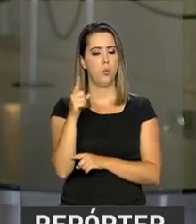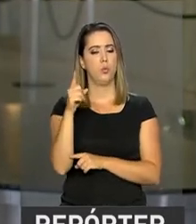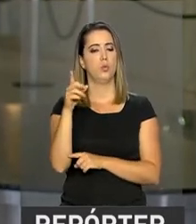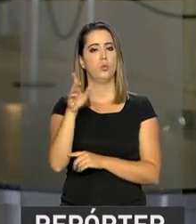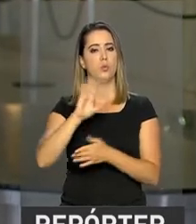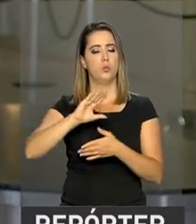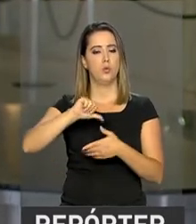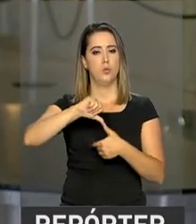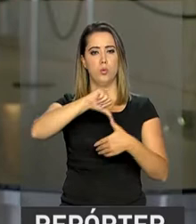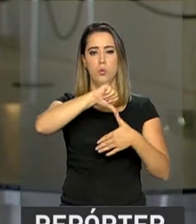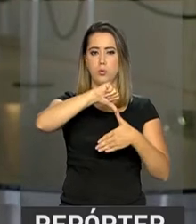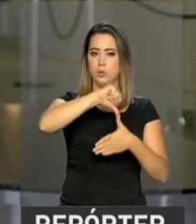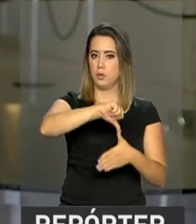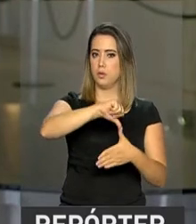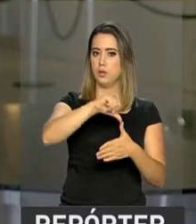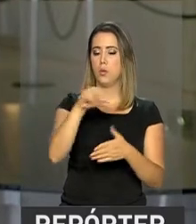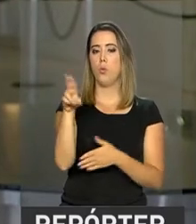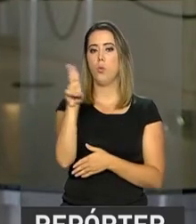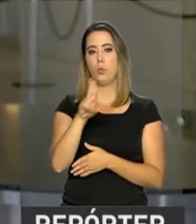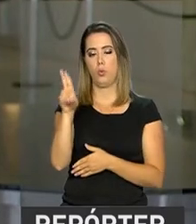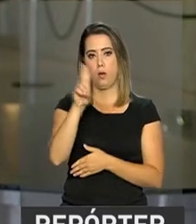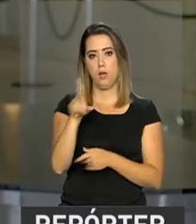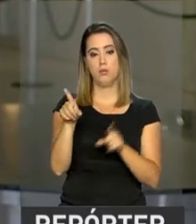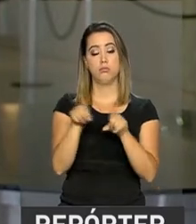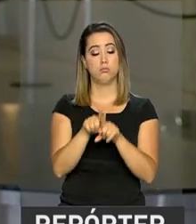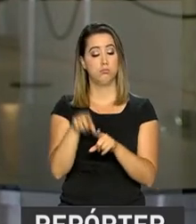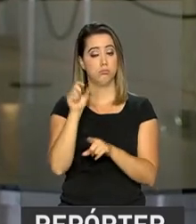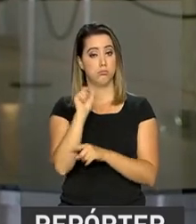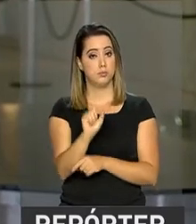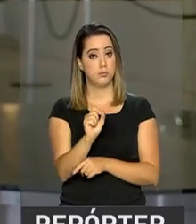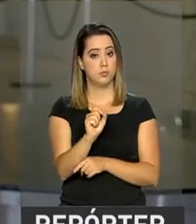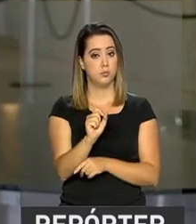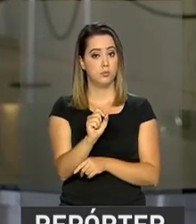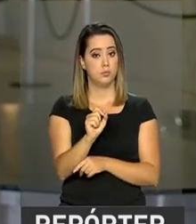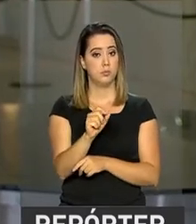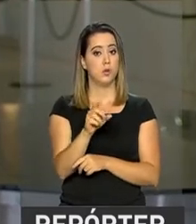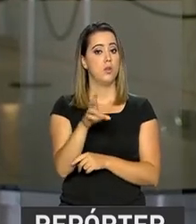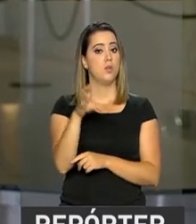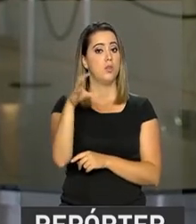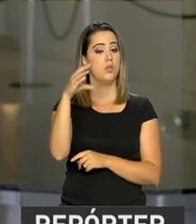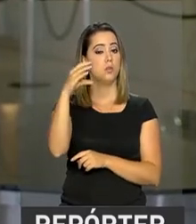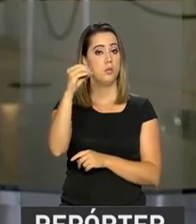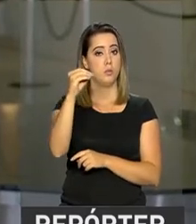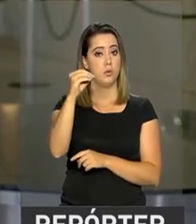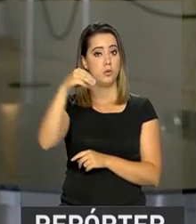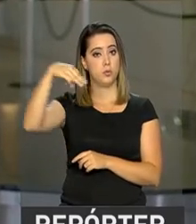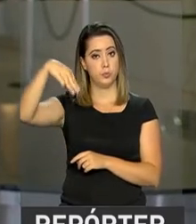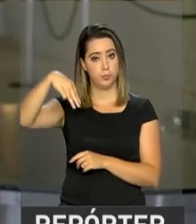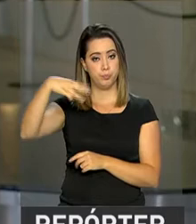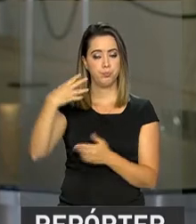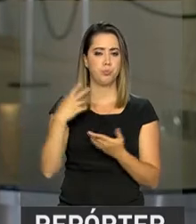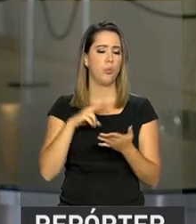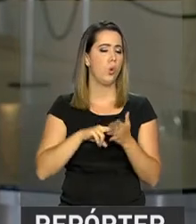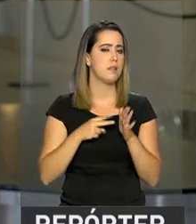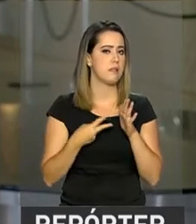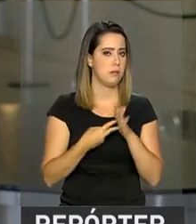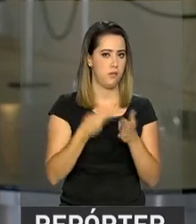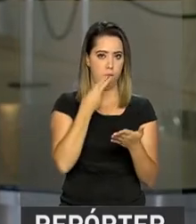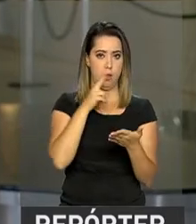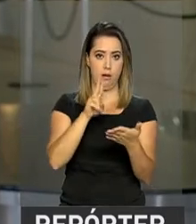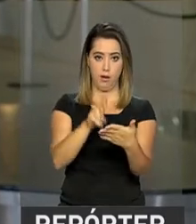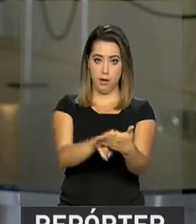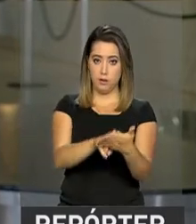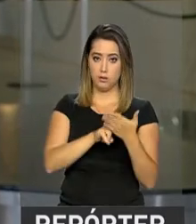do nosso vizinho Uruguai, e 1 embaixador do Oriente Médio, de Omã. No mundo diplomático, as cartas credenciais têm